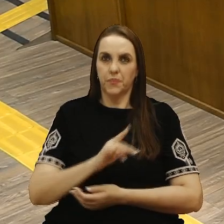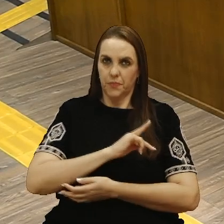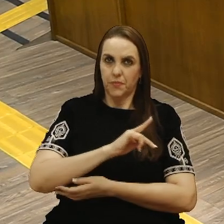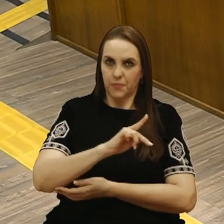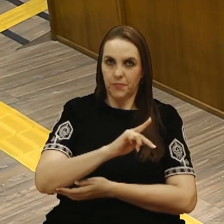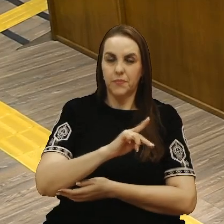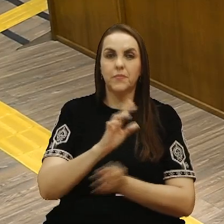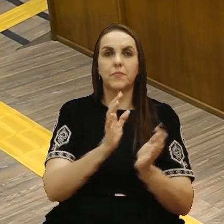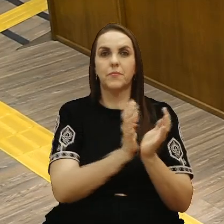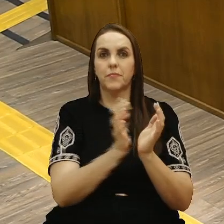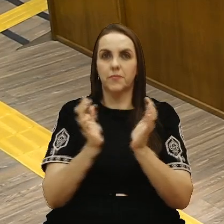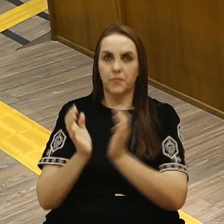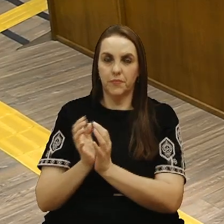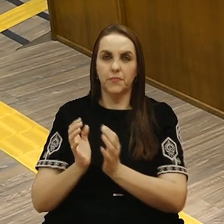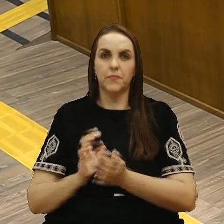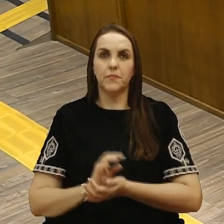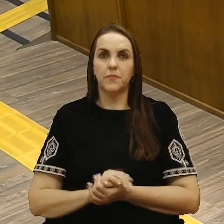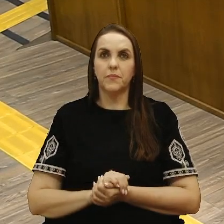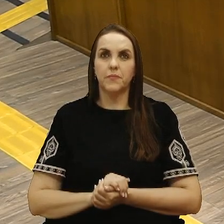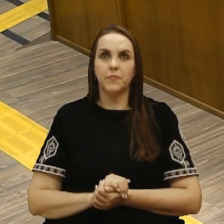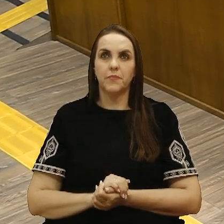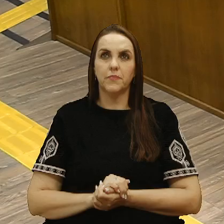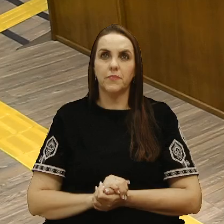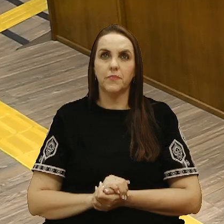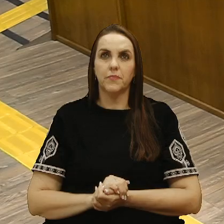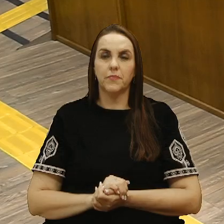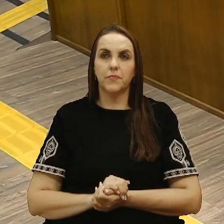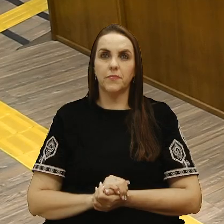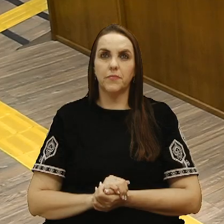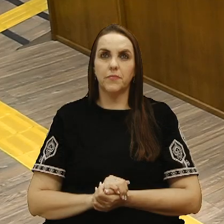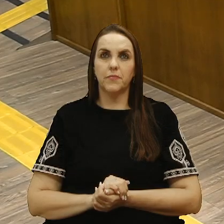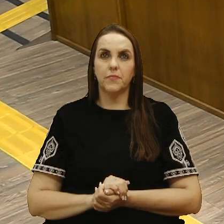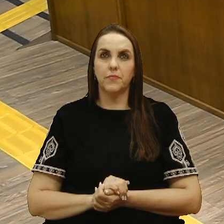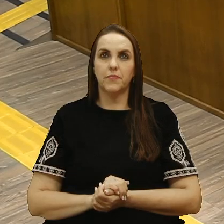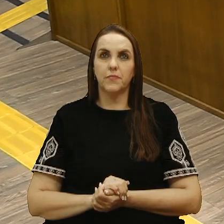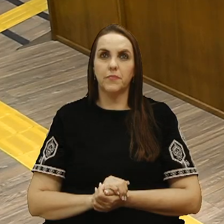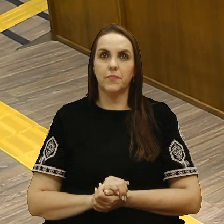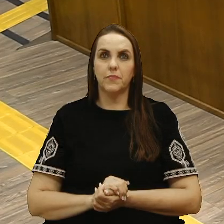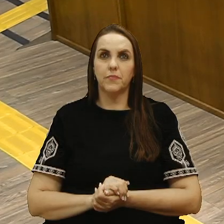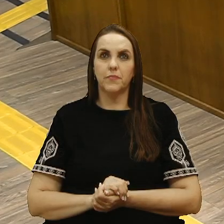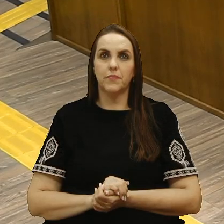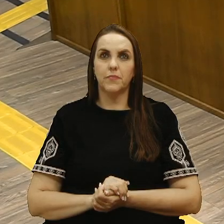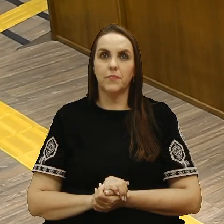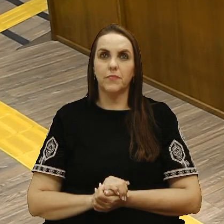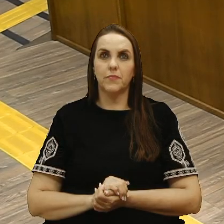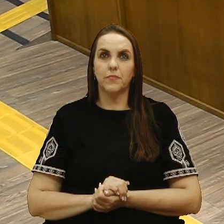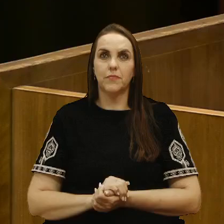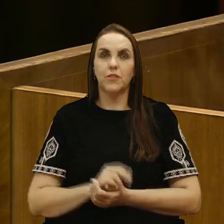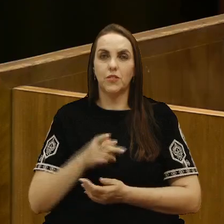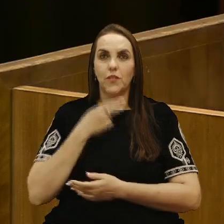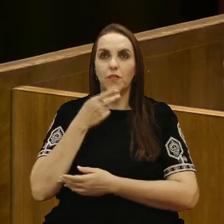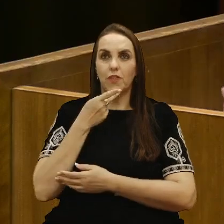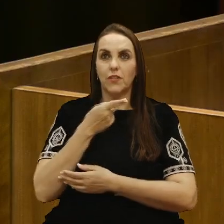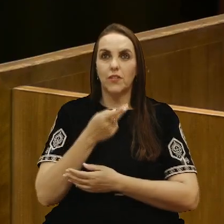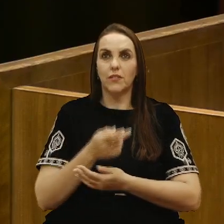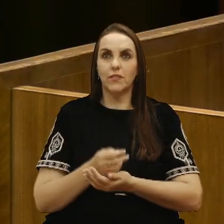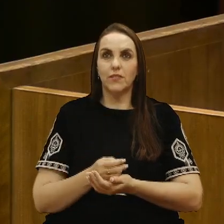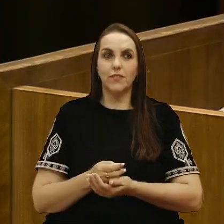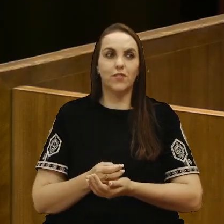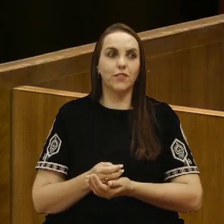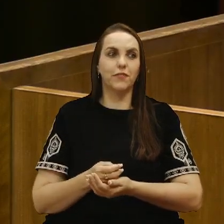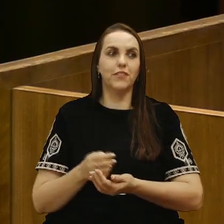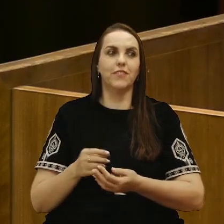presidente, colegas. Eu estou falando bastante, né, por aquela que o ano passado falava muito